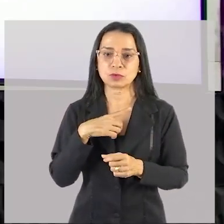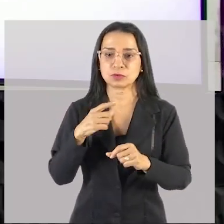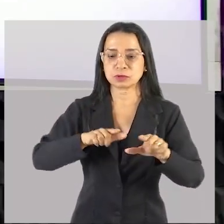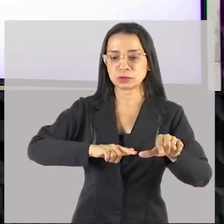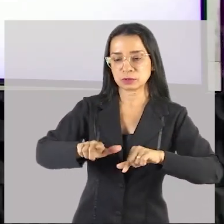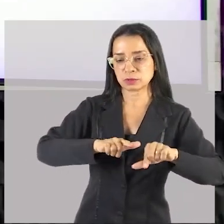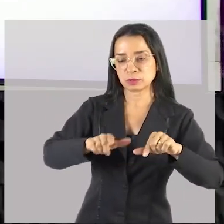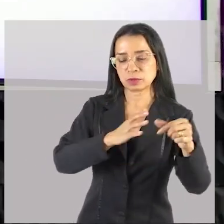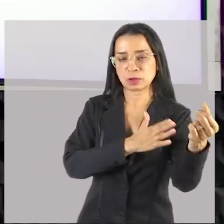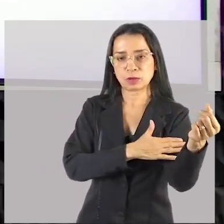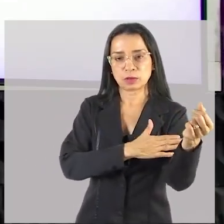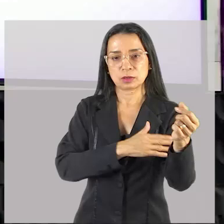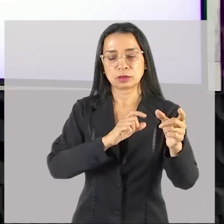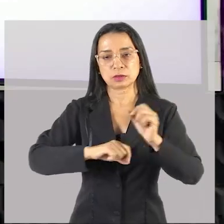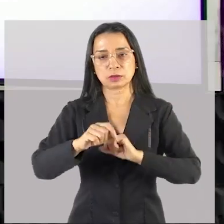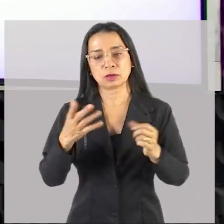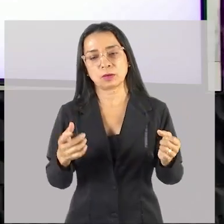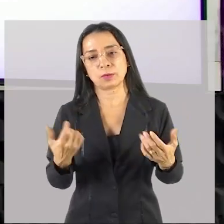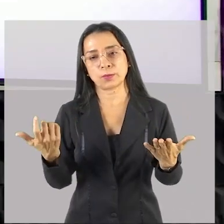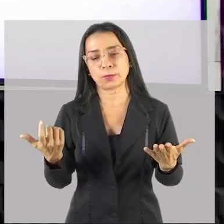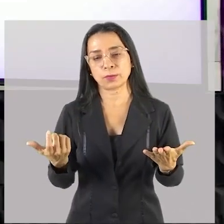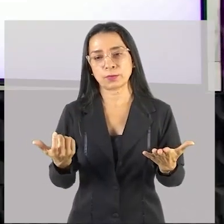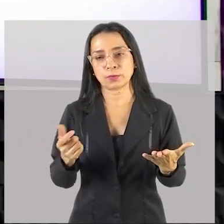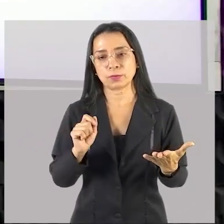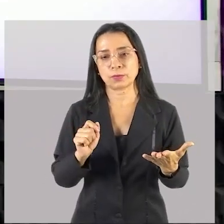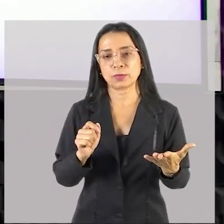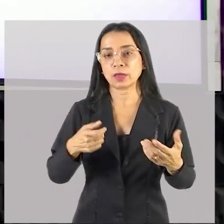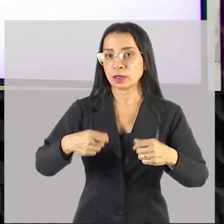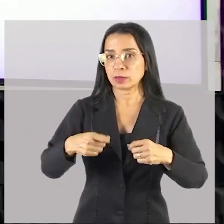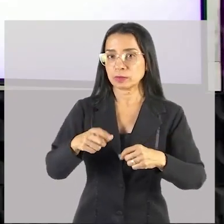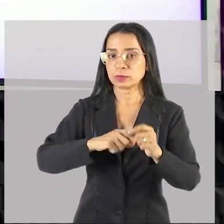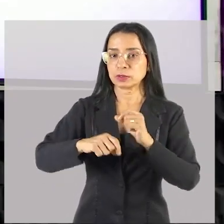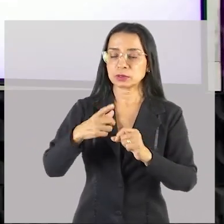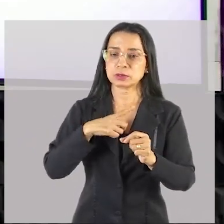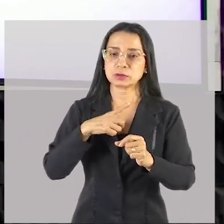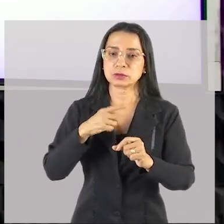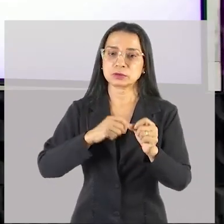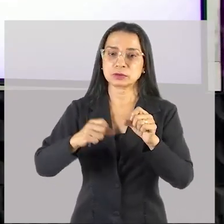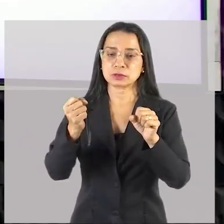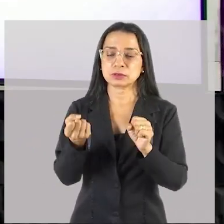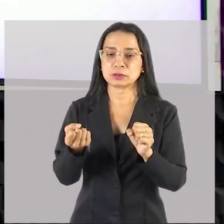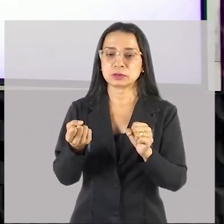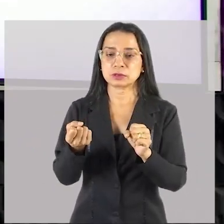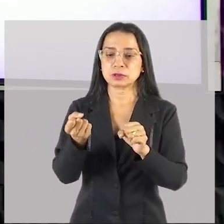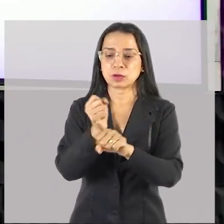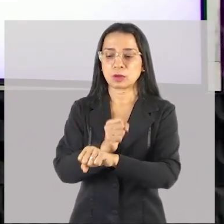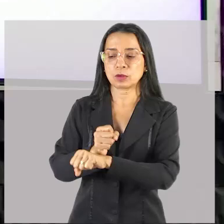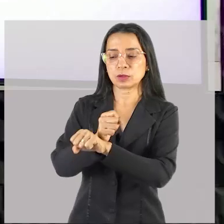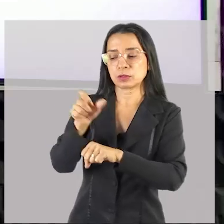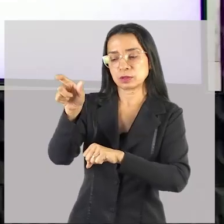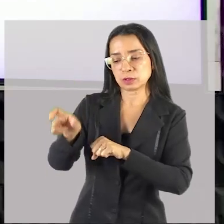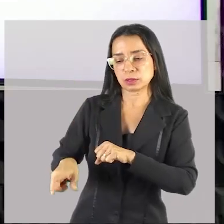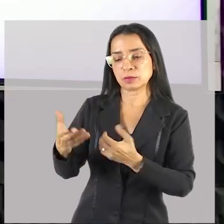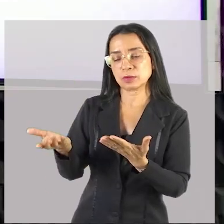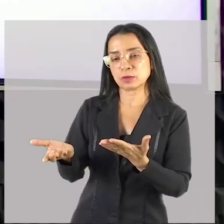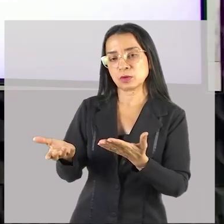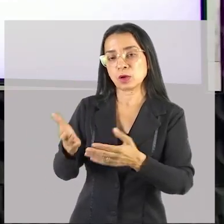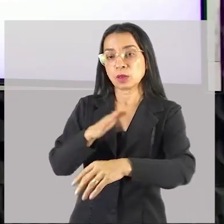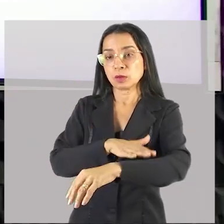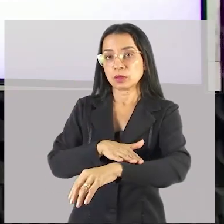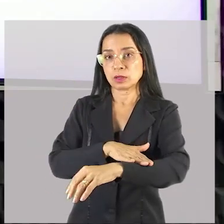né, ele é uma ferramenta de trabalho. O que diferencia, por exemplo, o escravo de um machado para o Aristóteles é que o machado